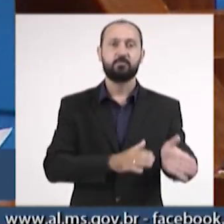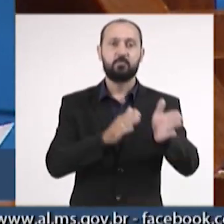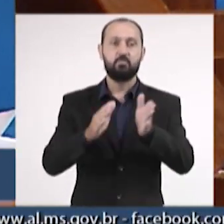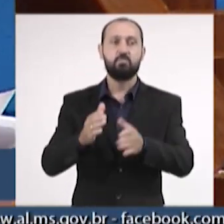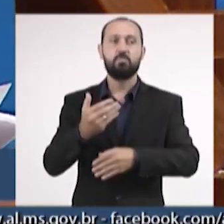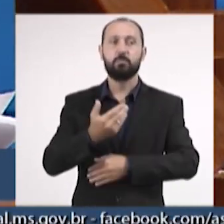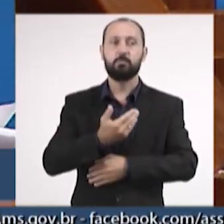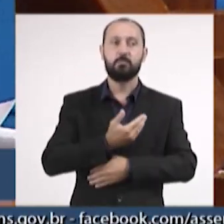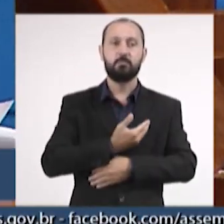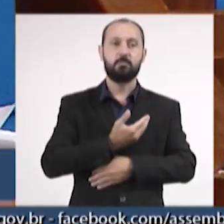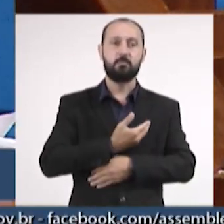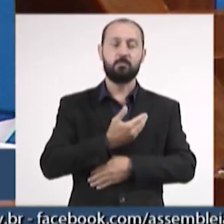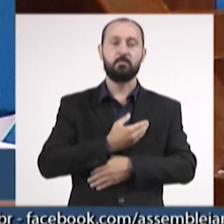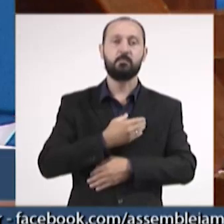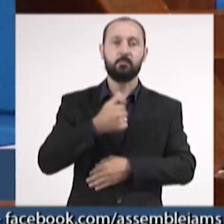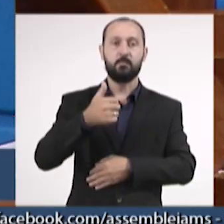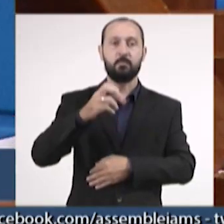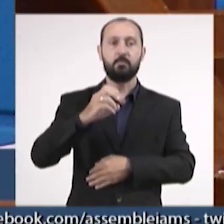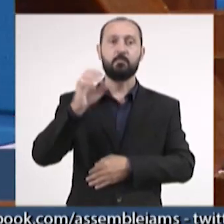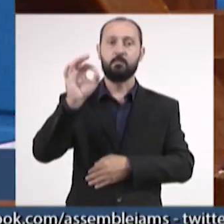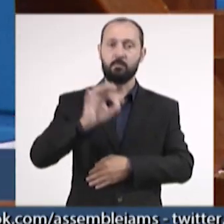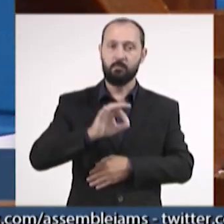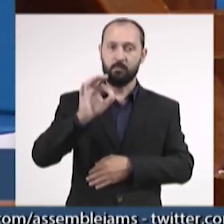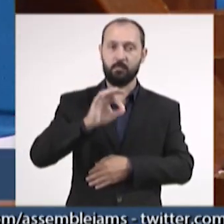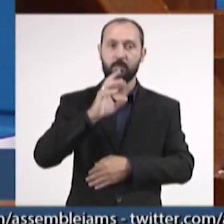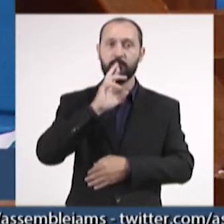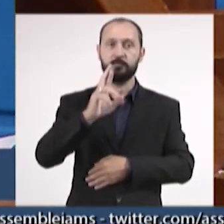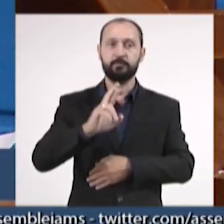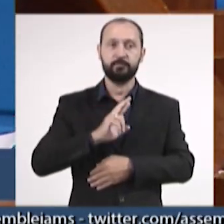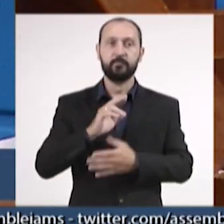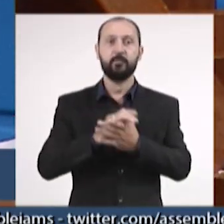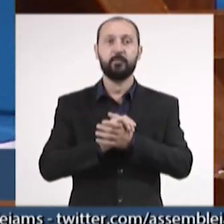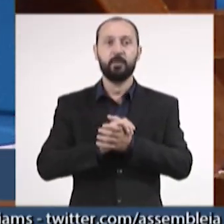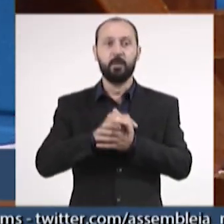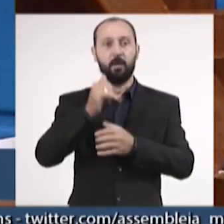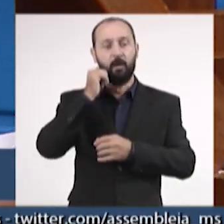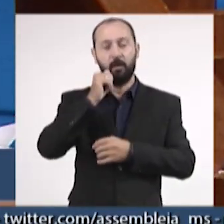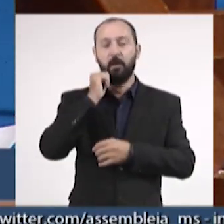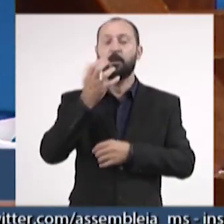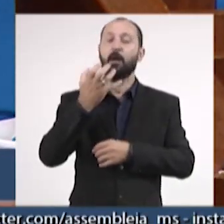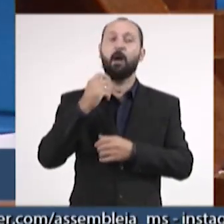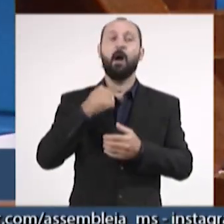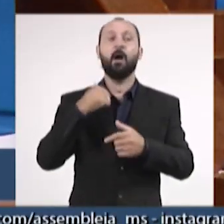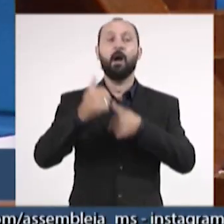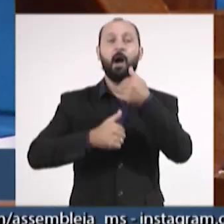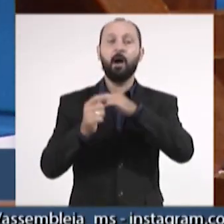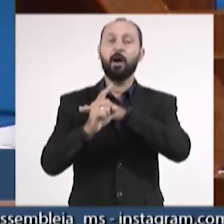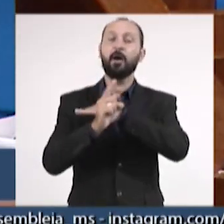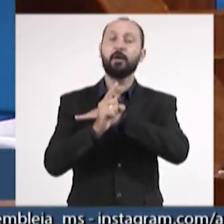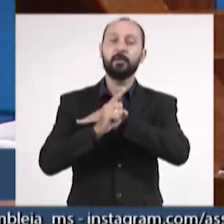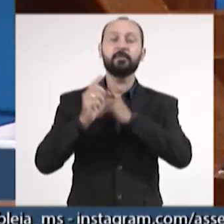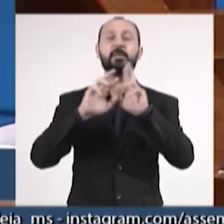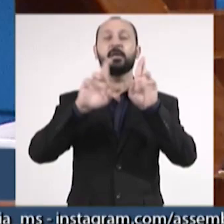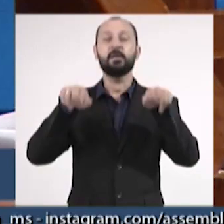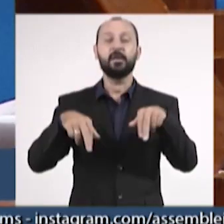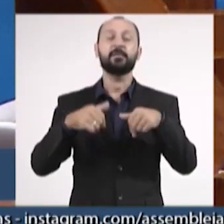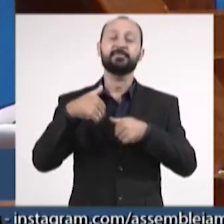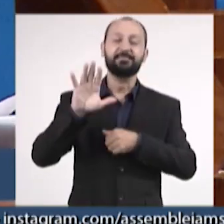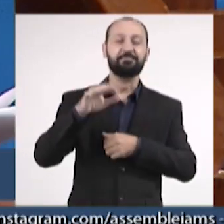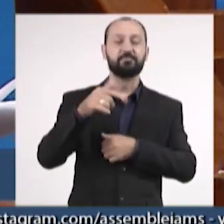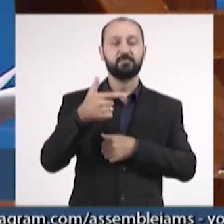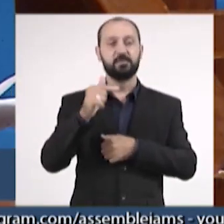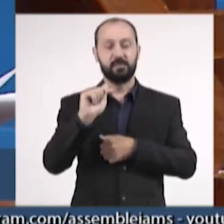os amigos, com 15% das respostas. Quando as mulheres buscam serviço da rede, a maioria,